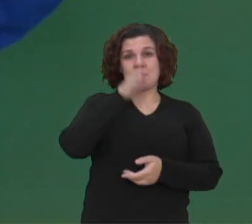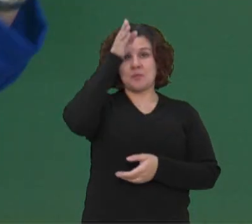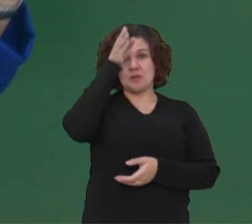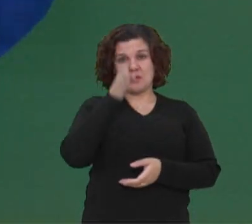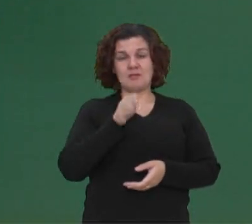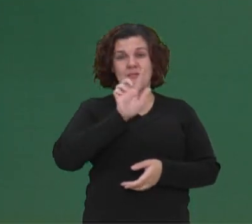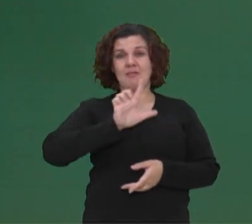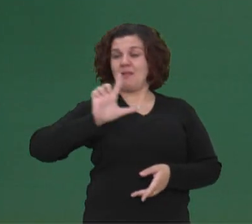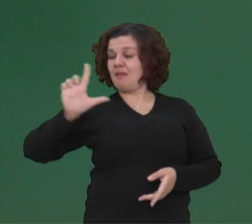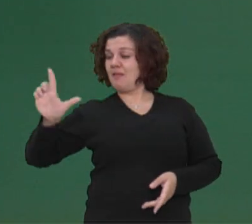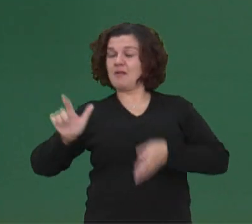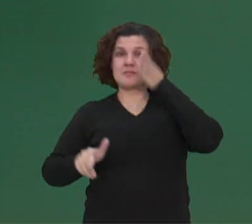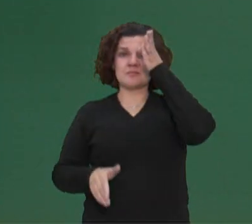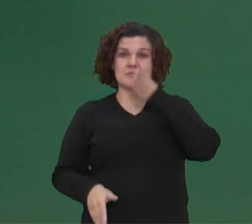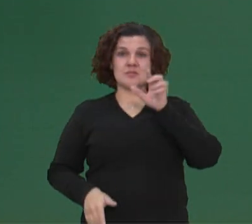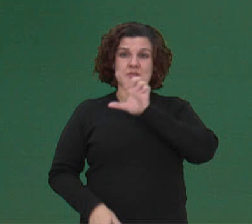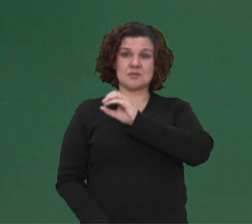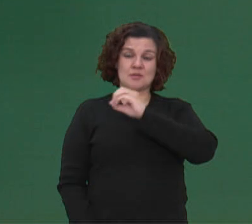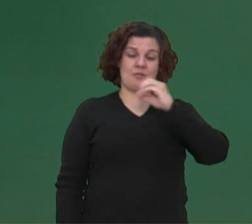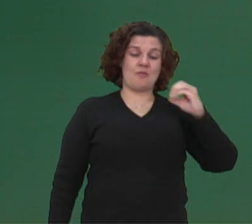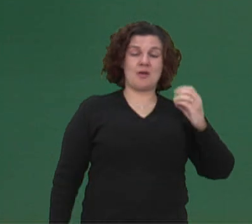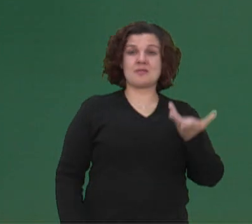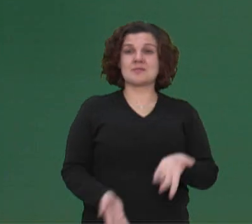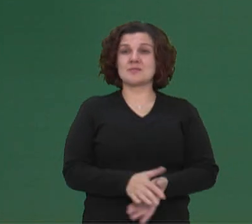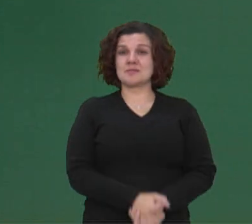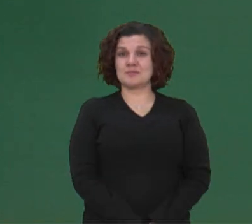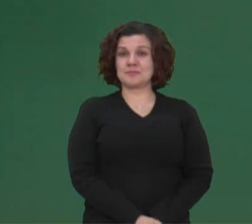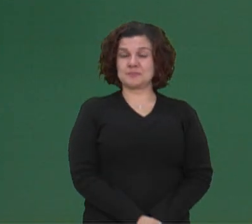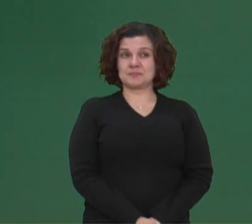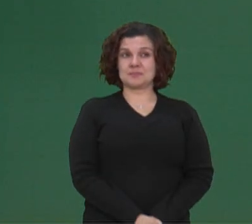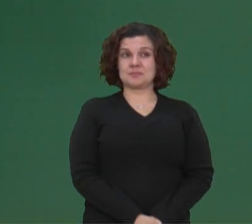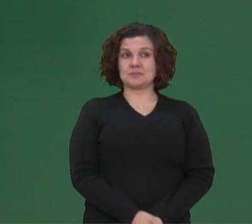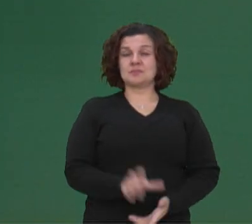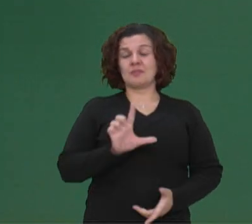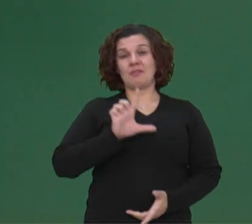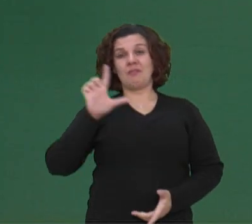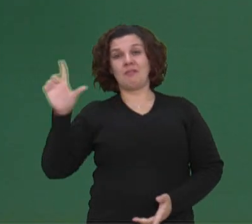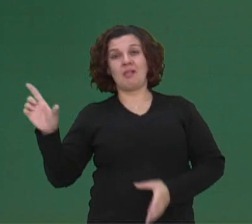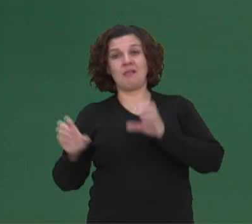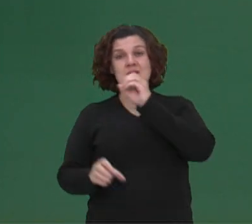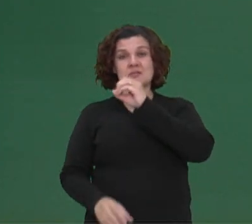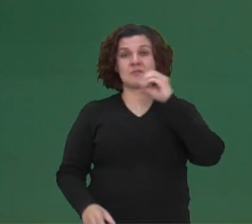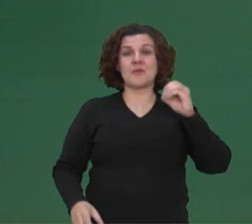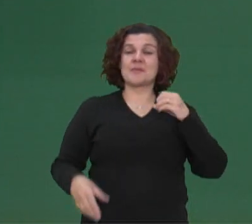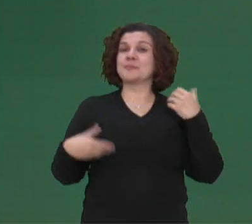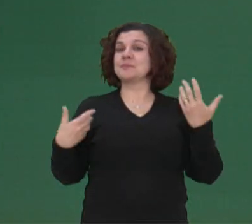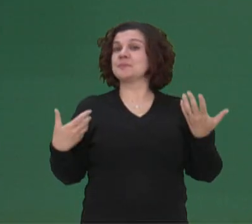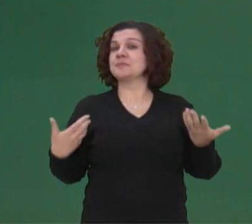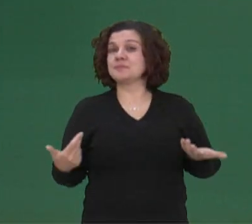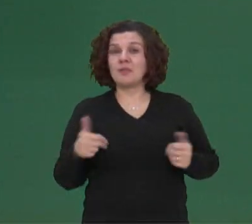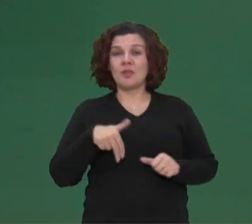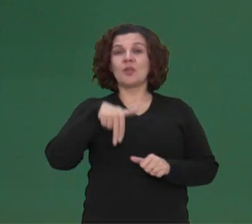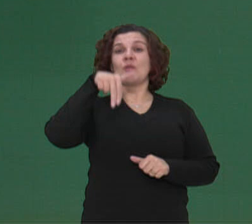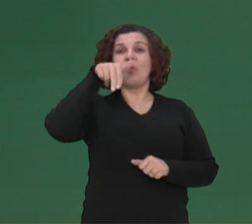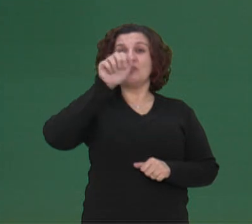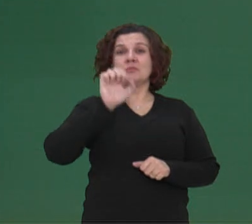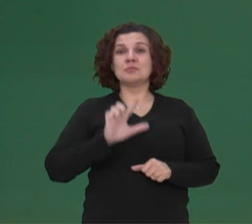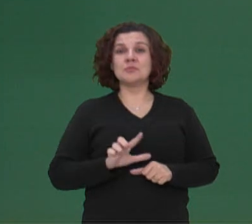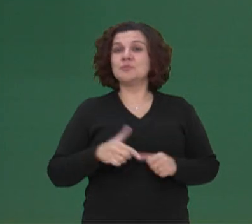países do leste e países do oeste? País do leste e país do oeste? País do norte,